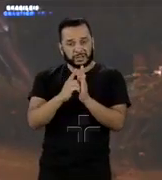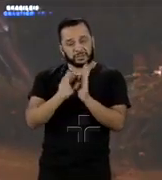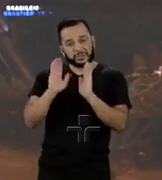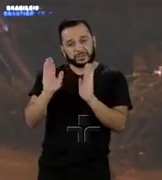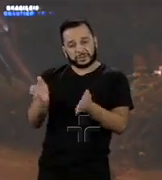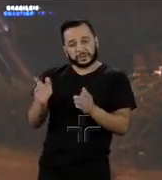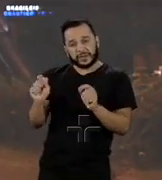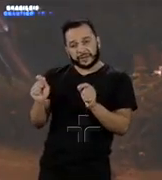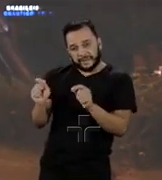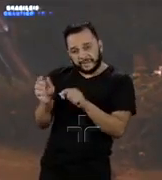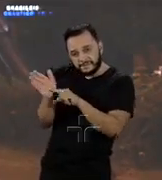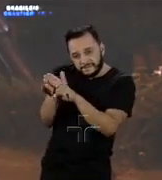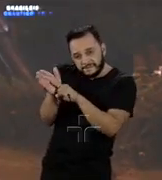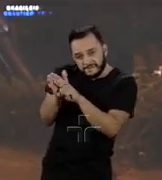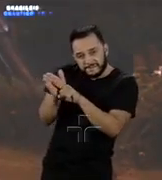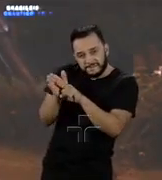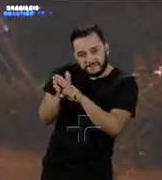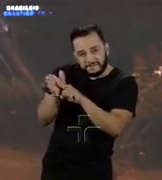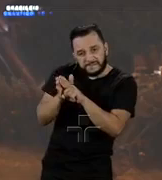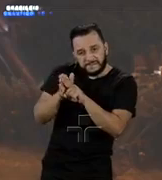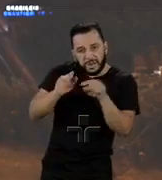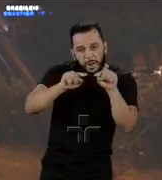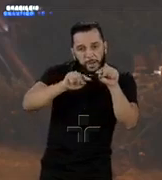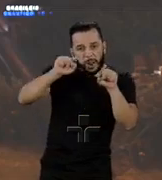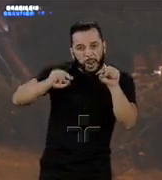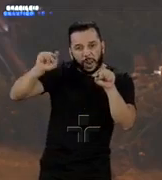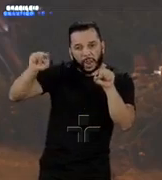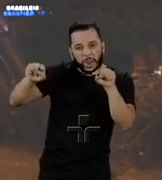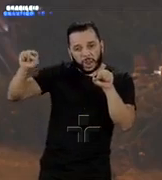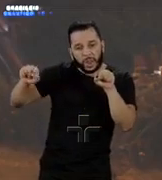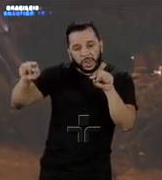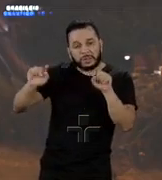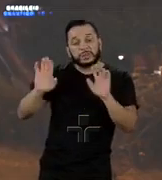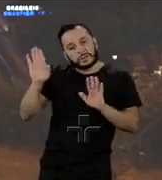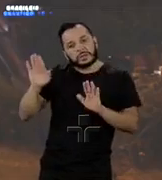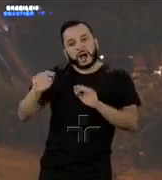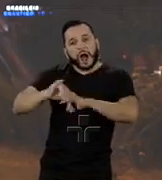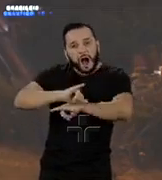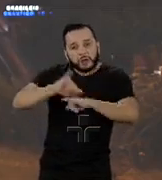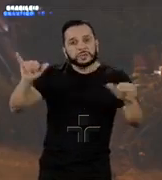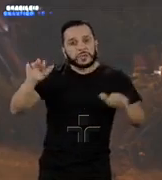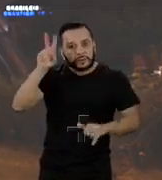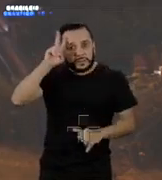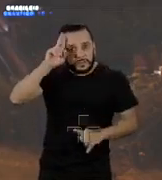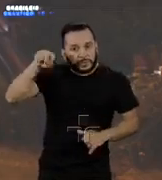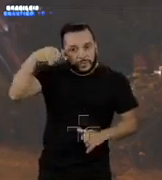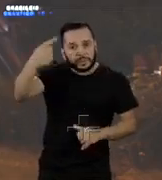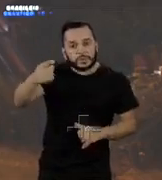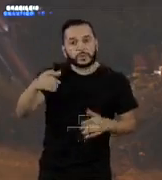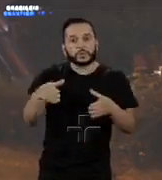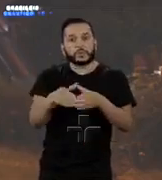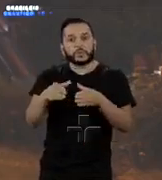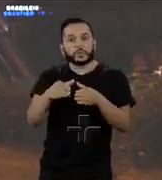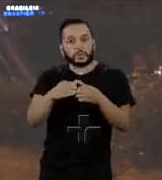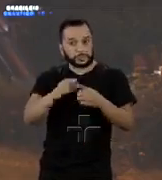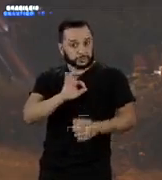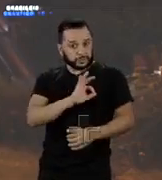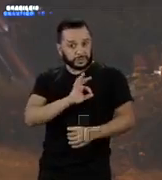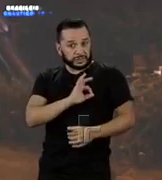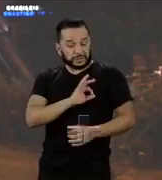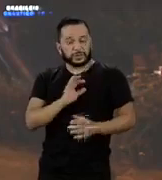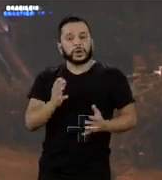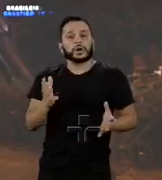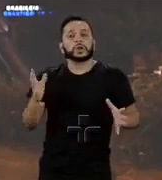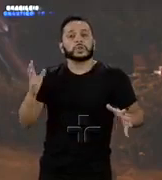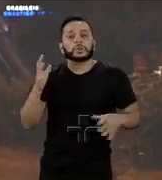primeiro mês deve ser divulgado na segunda-feira pelo Comando Militar do Leste. Até agora, não foi anunciado o